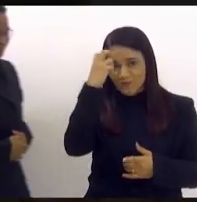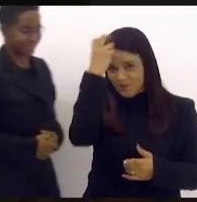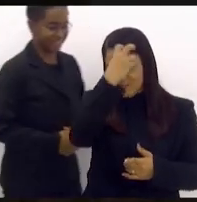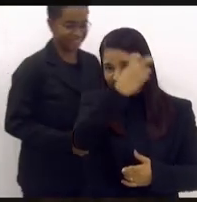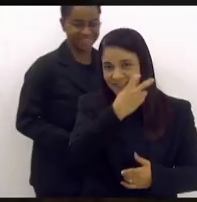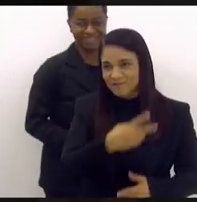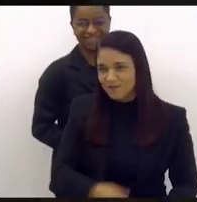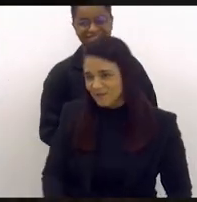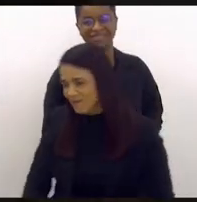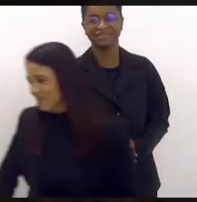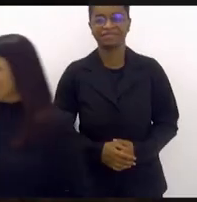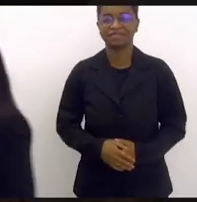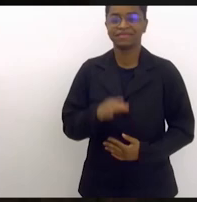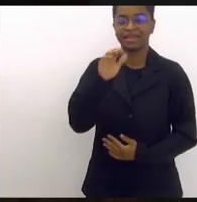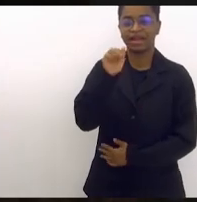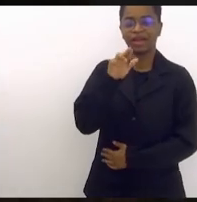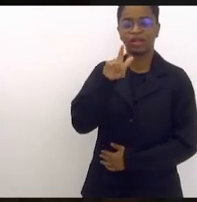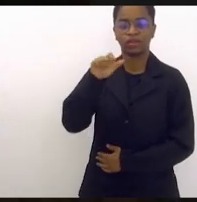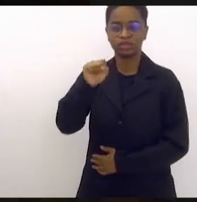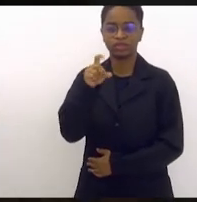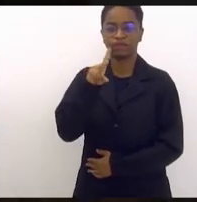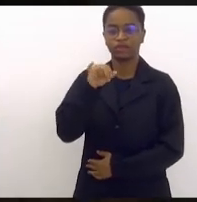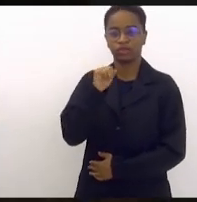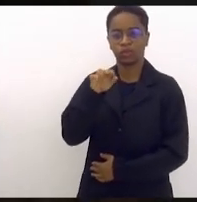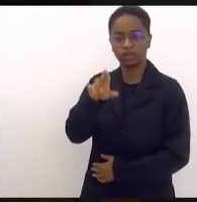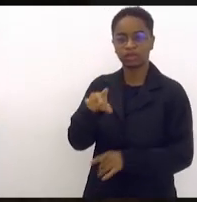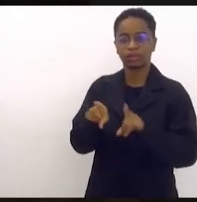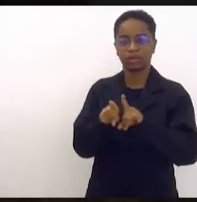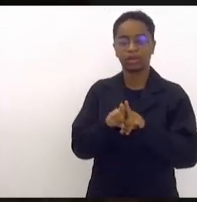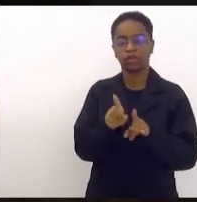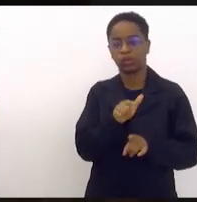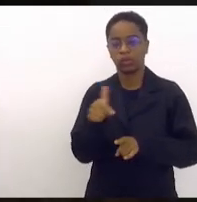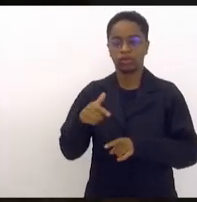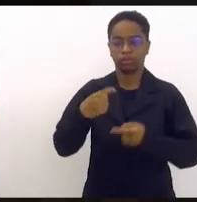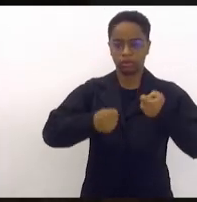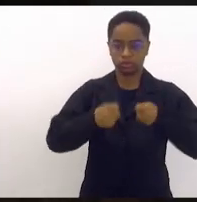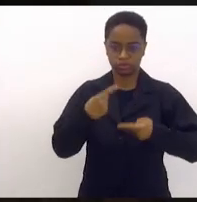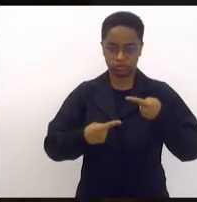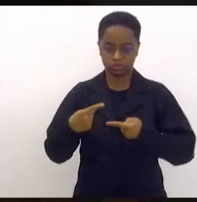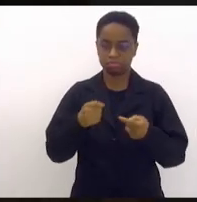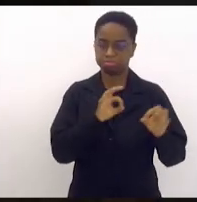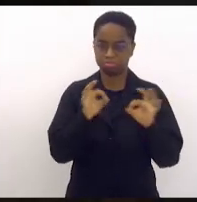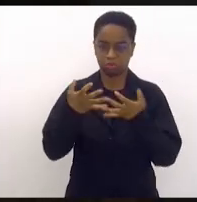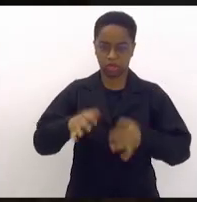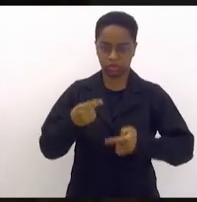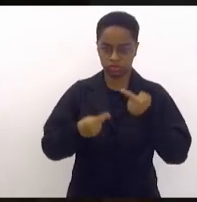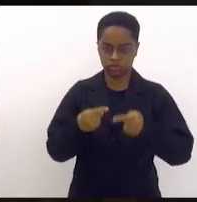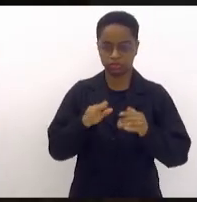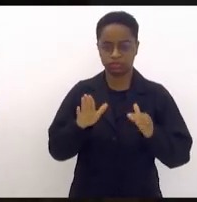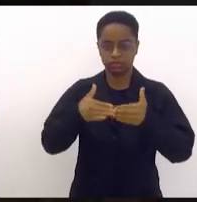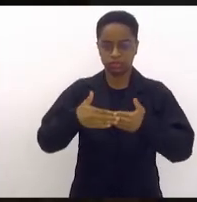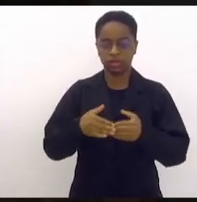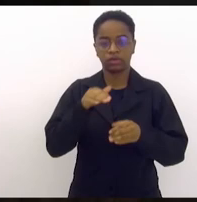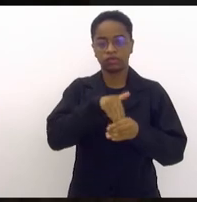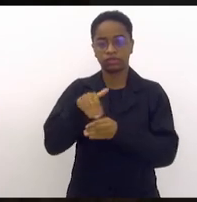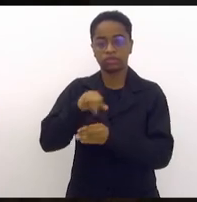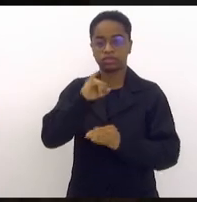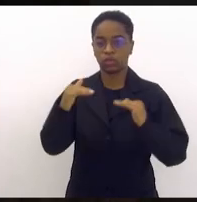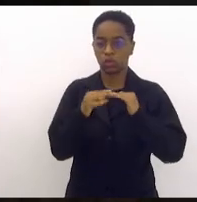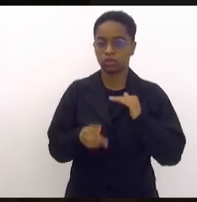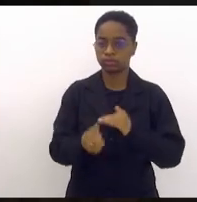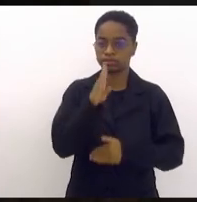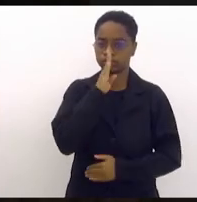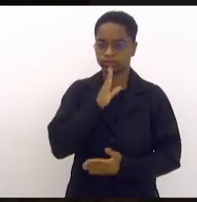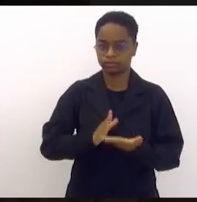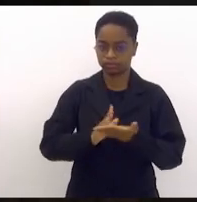Lima, Carla Machado, Vitor Júnior, Carlos Macedo. Em discussão, não havendo quem queira discutir, tinha encerrado a discussão. Em votação, os senhores que aprovam, permaneçam como estão,